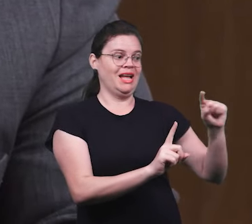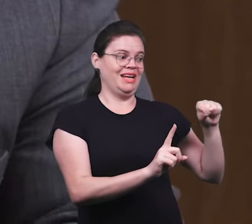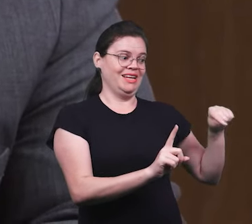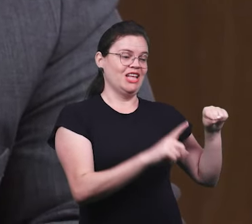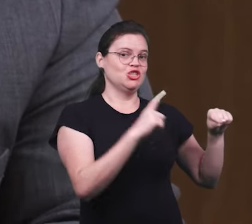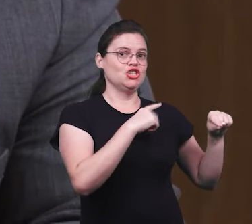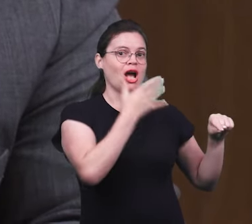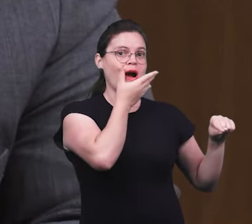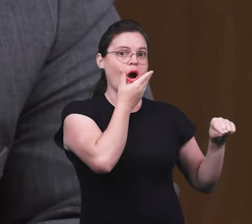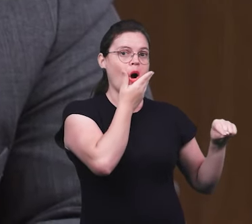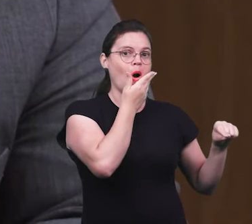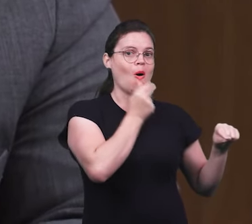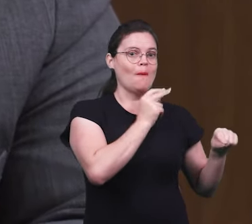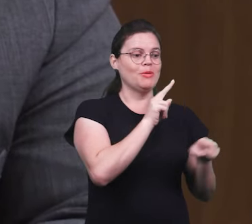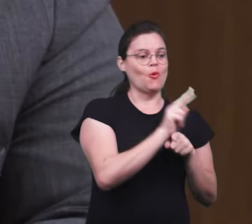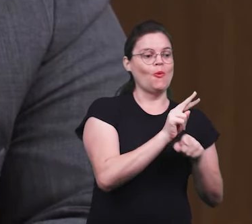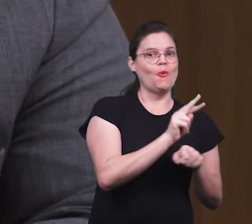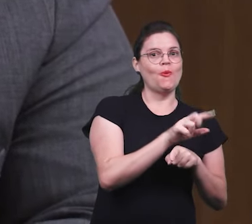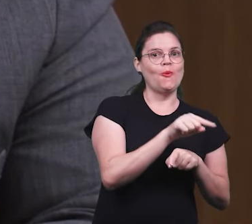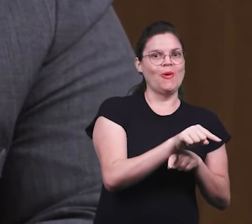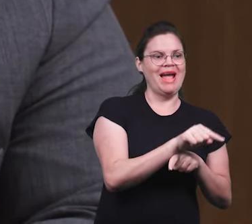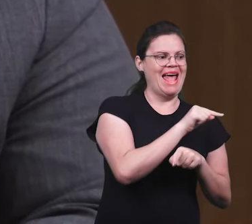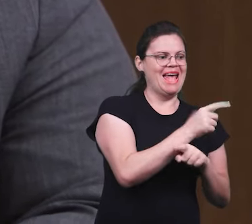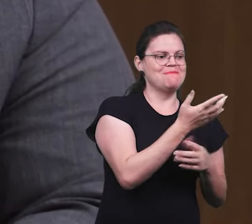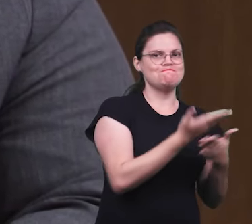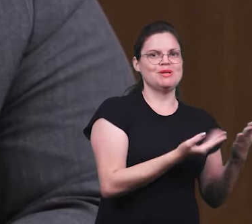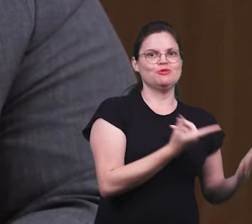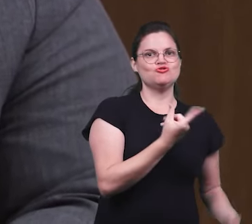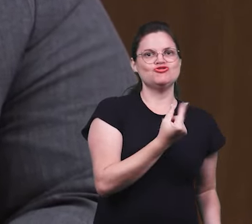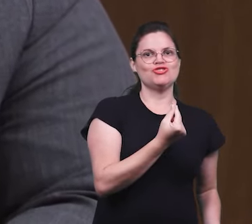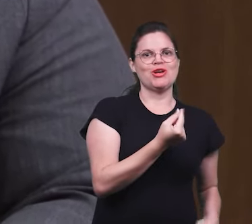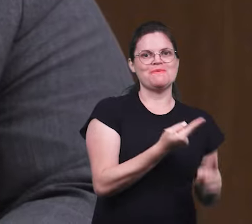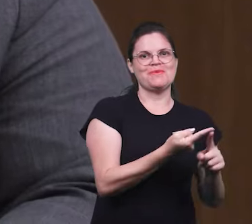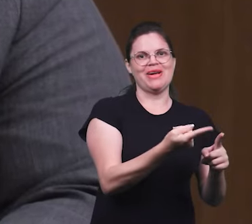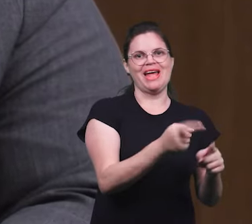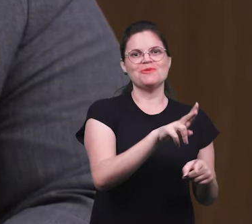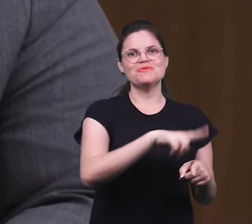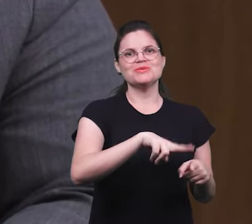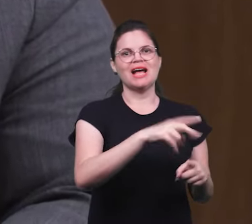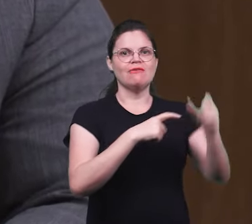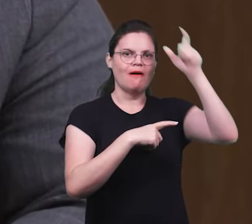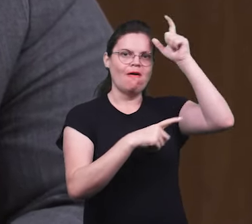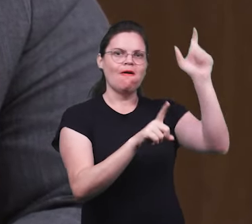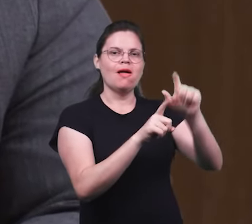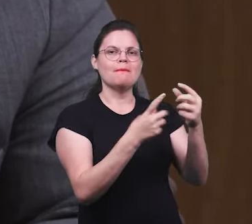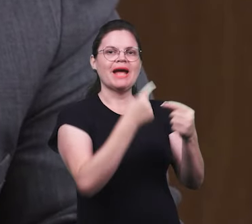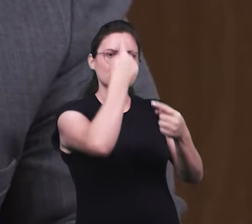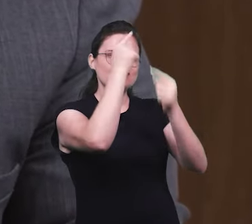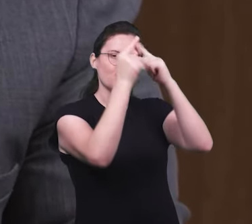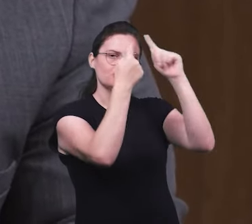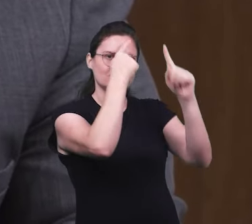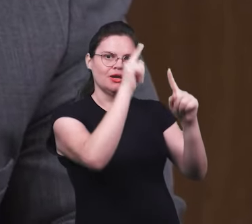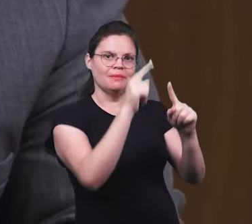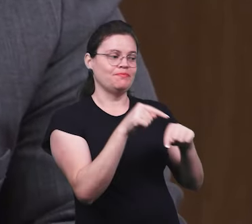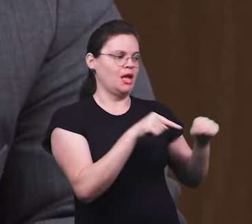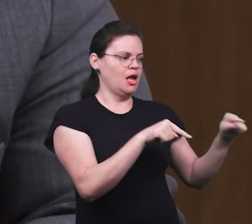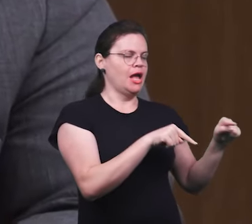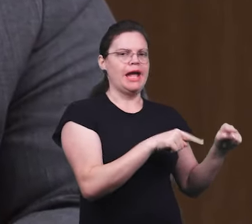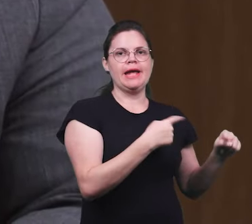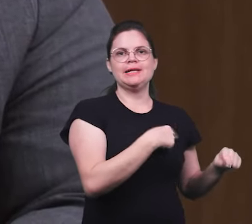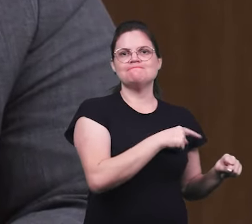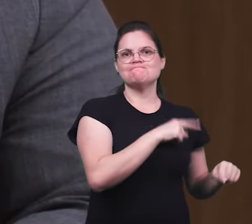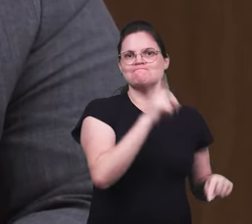ela não daria mais lucro aos seus proprietários, eles foram denunciados às autoridades e, de maneira ilegal, eles são presos. E